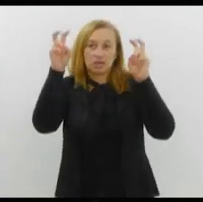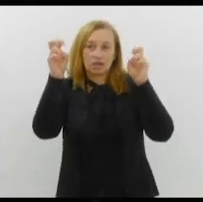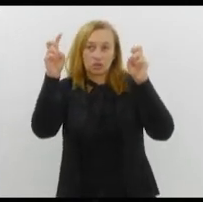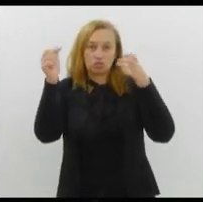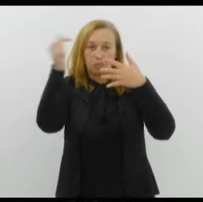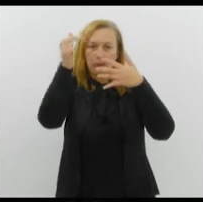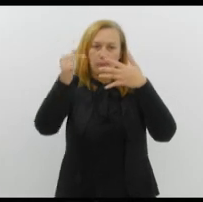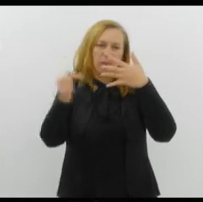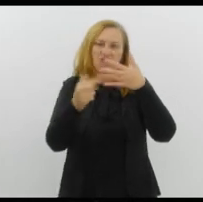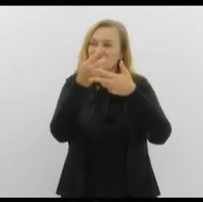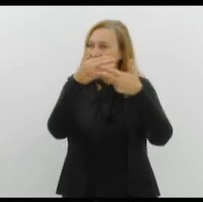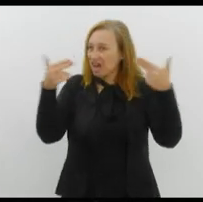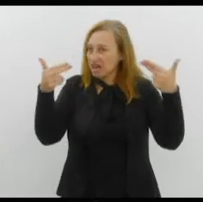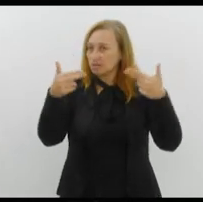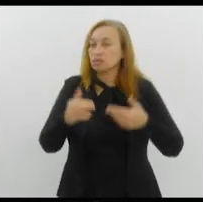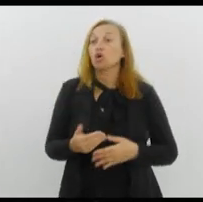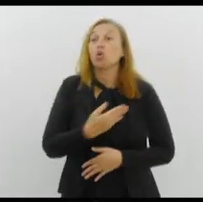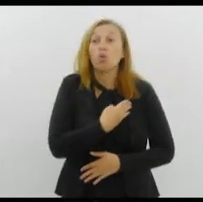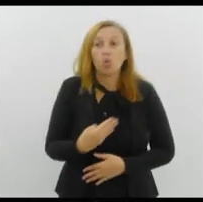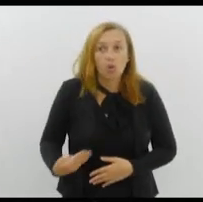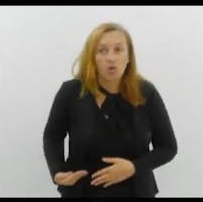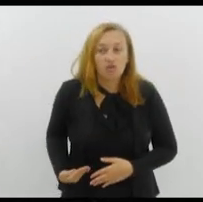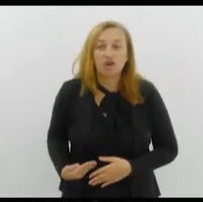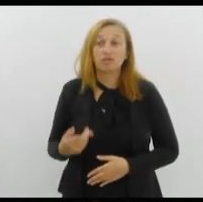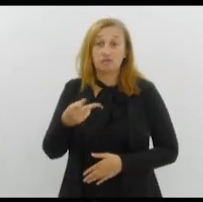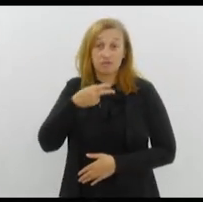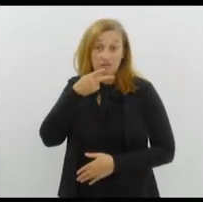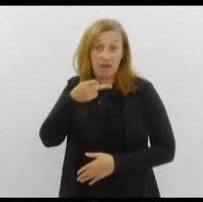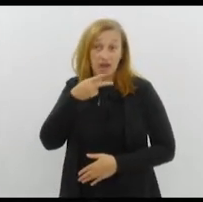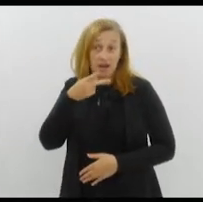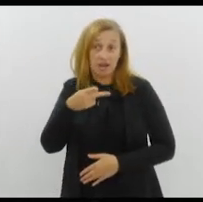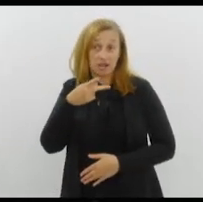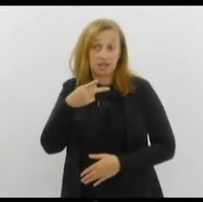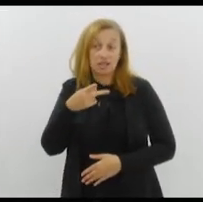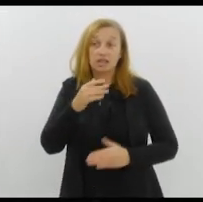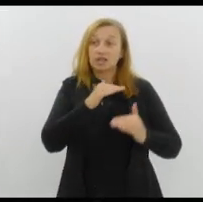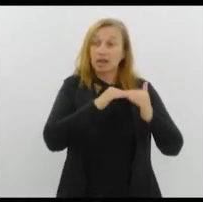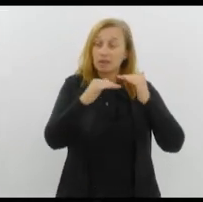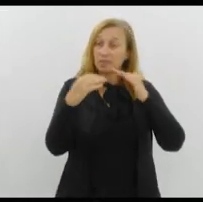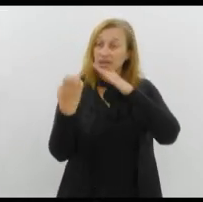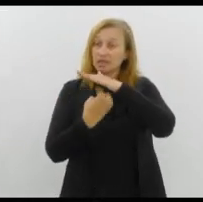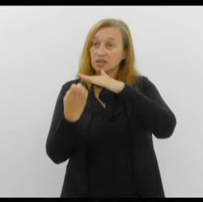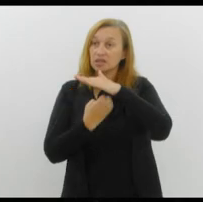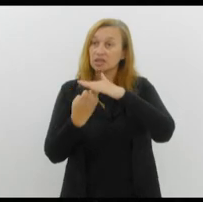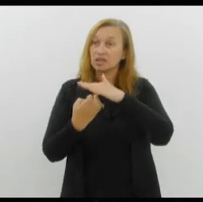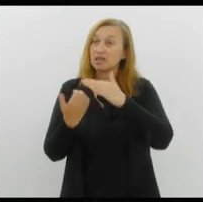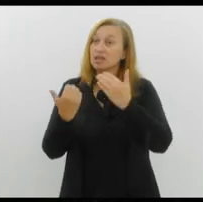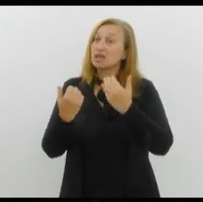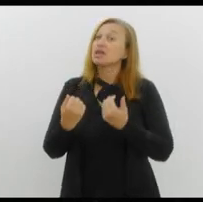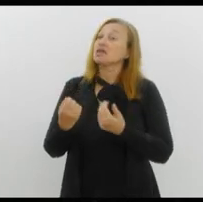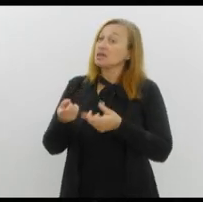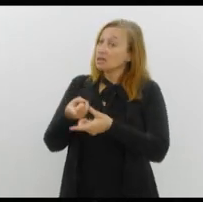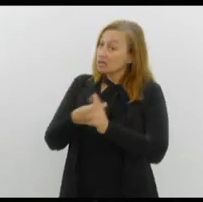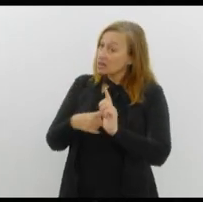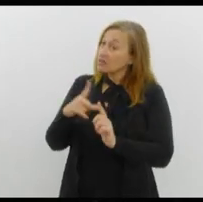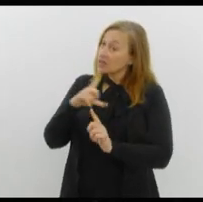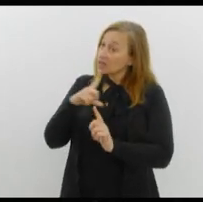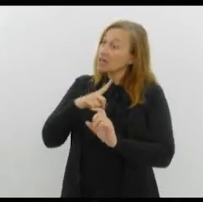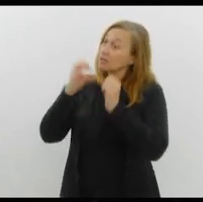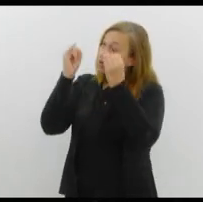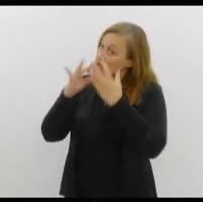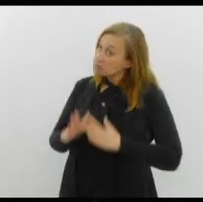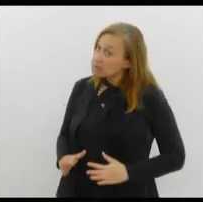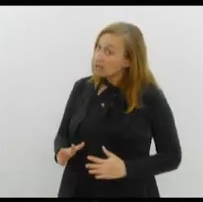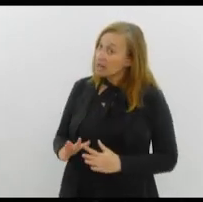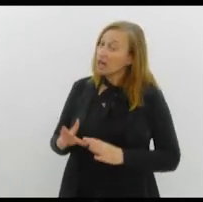pública. O governo afirma que é a Supervia que deve explicações ao poder público. E durante